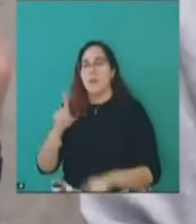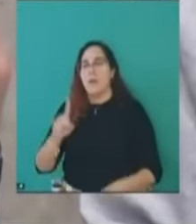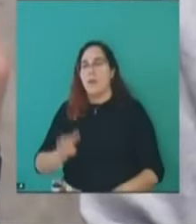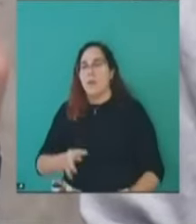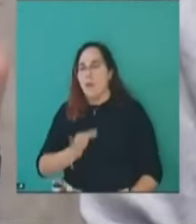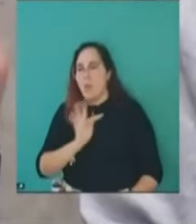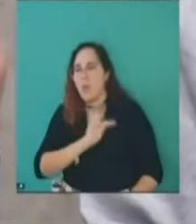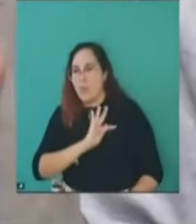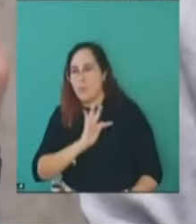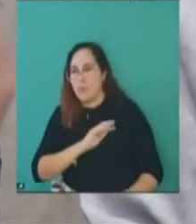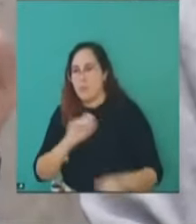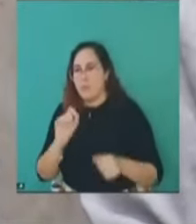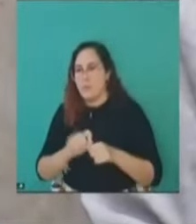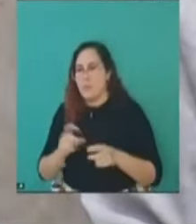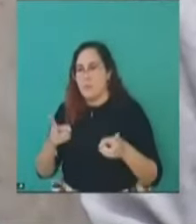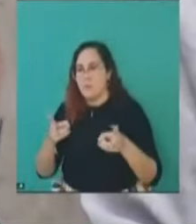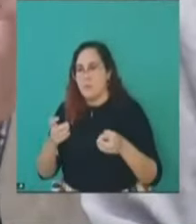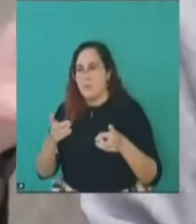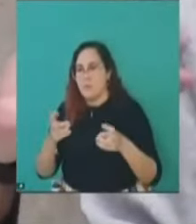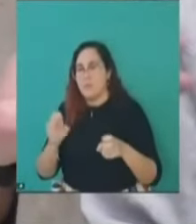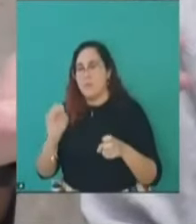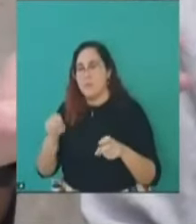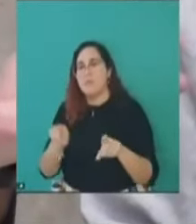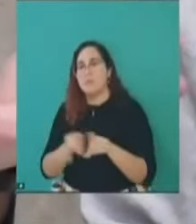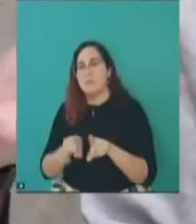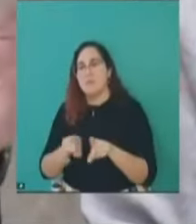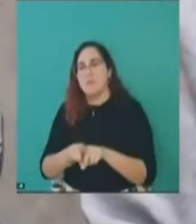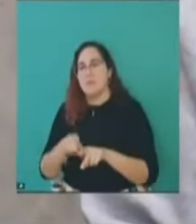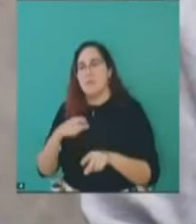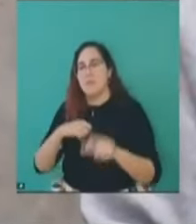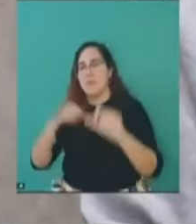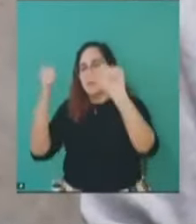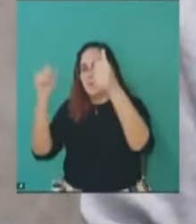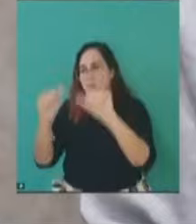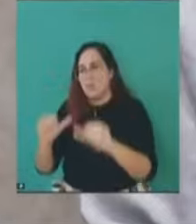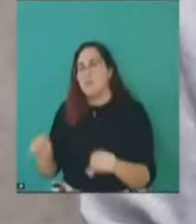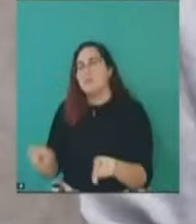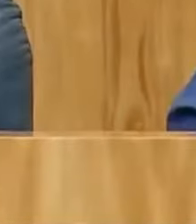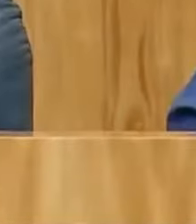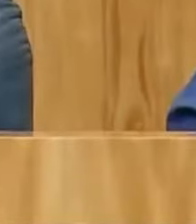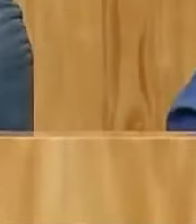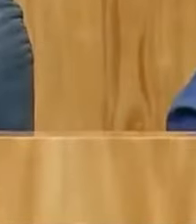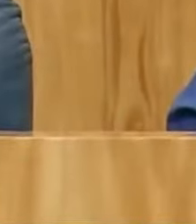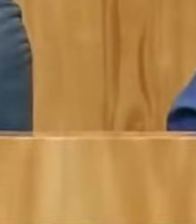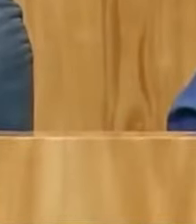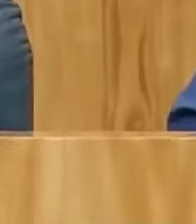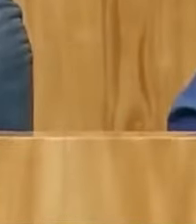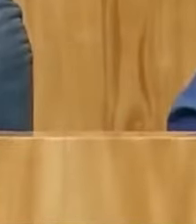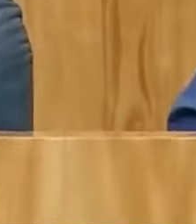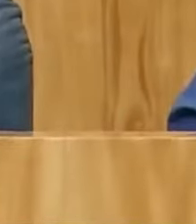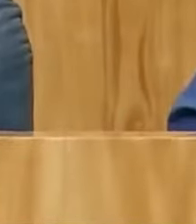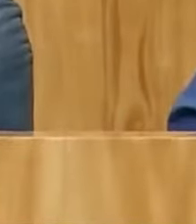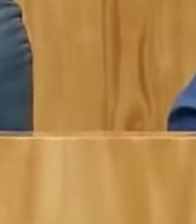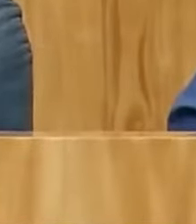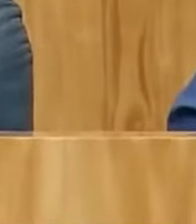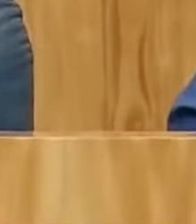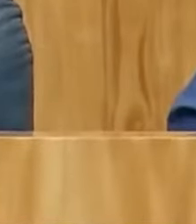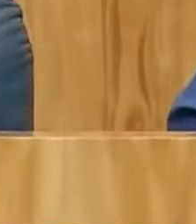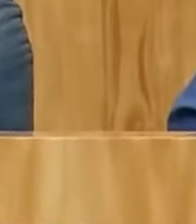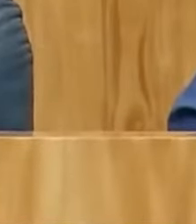uma análise técnica. Então, na verdade, é um misto do software com os técnicos que nós temos. Relatando aumento de